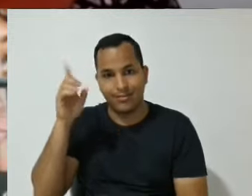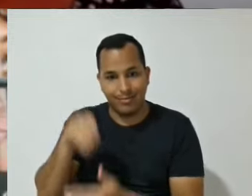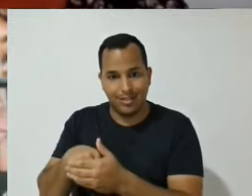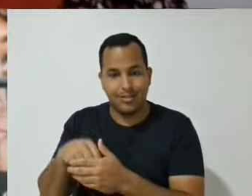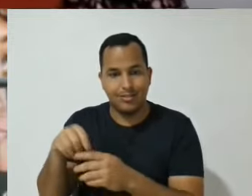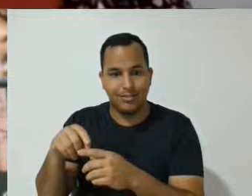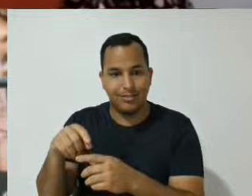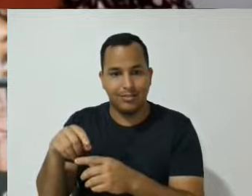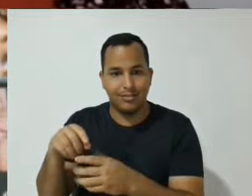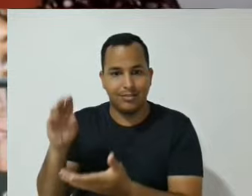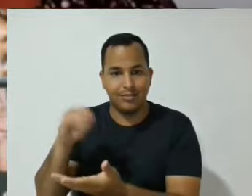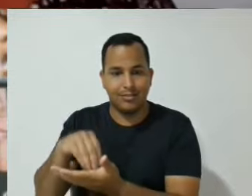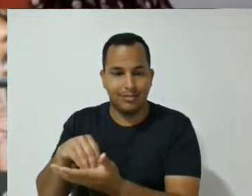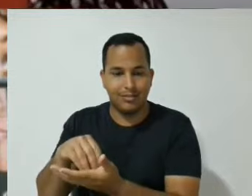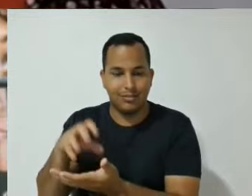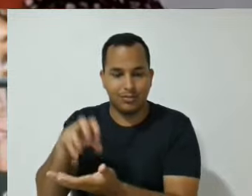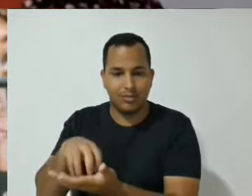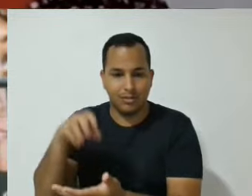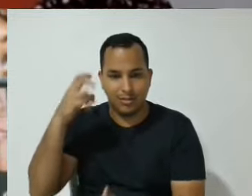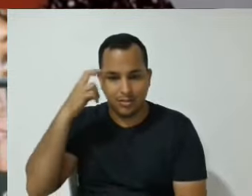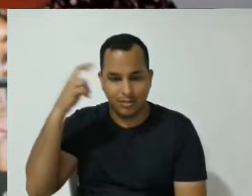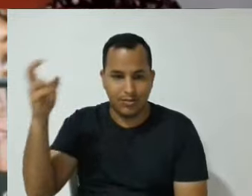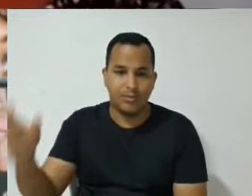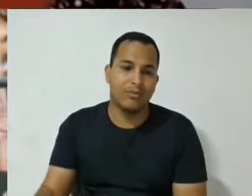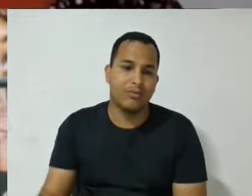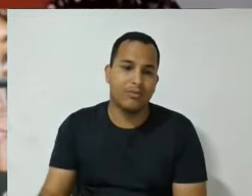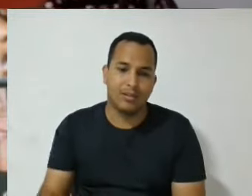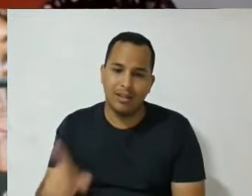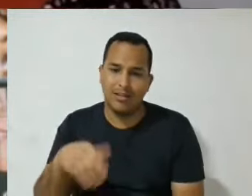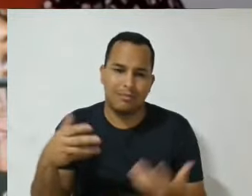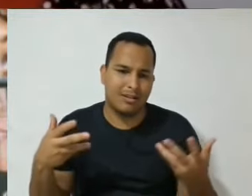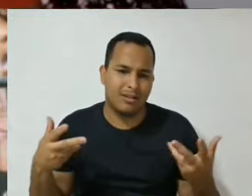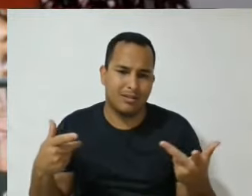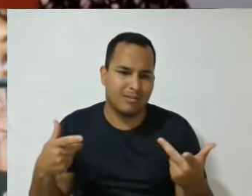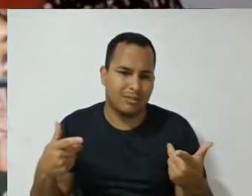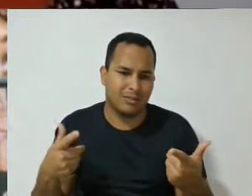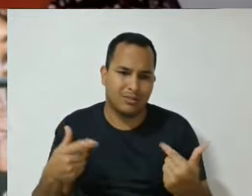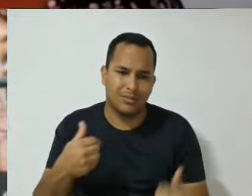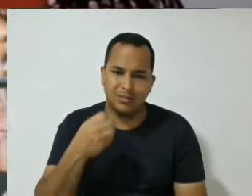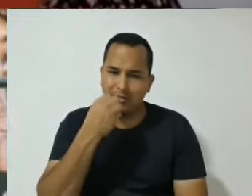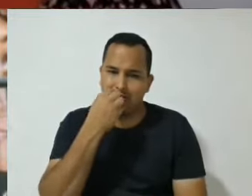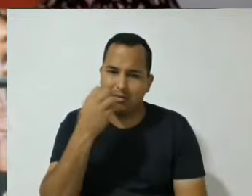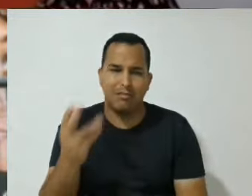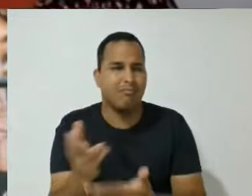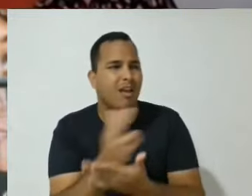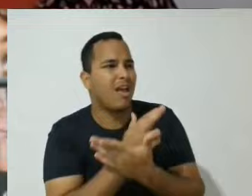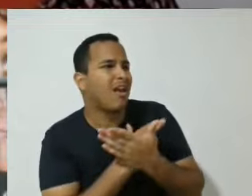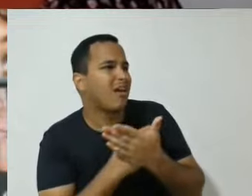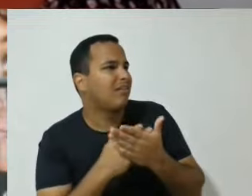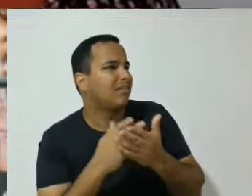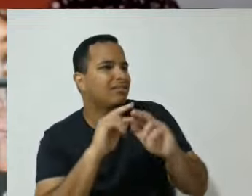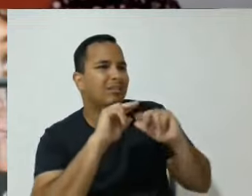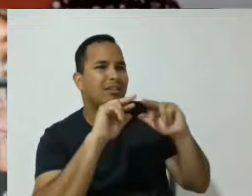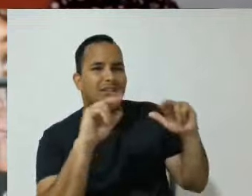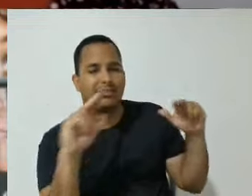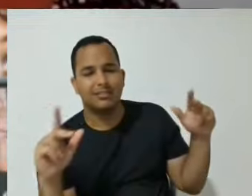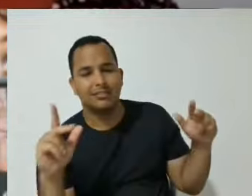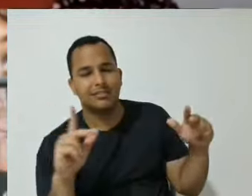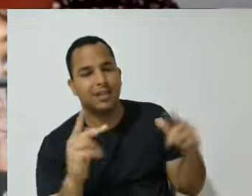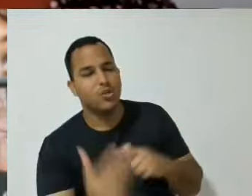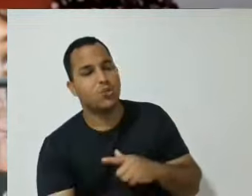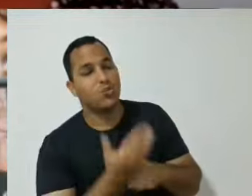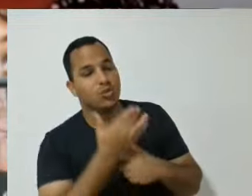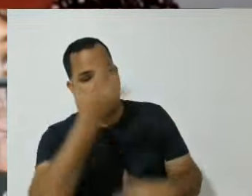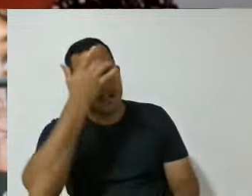espaços. Ai, gente, nossa, Maravilhoso. O flauta, grupo Trem, grafite. Nossa, o grupo Trem quantas